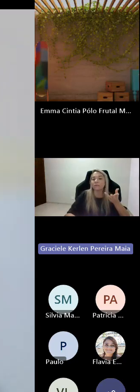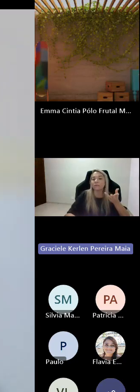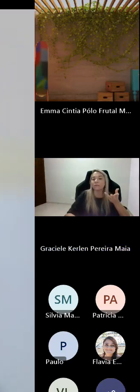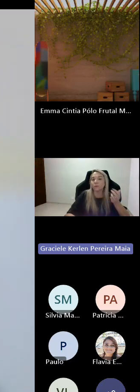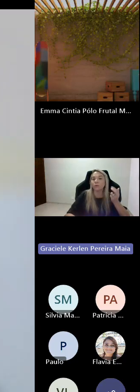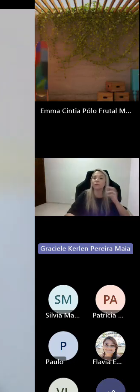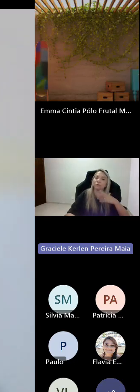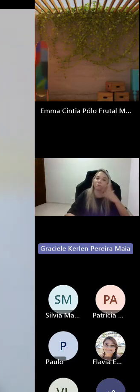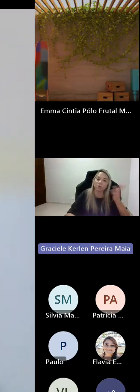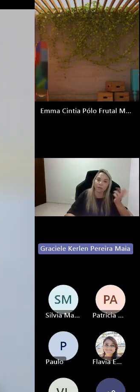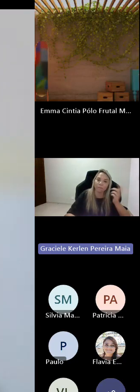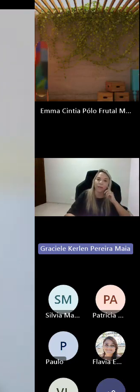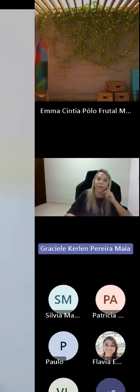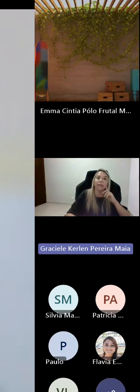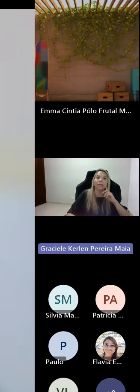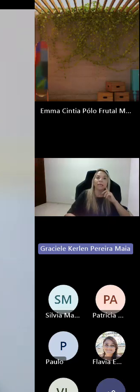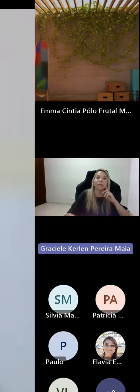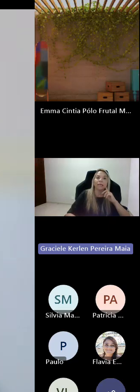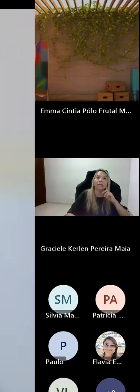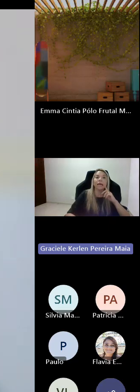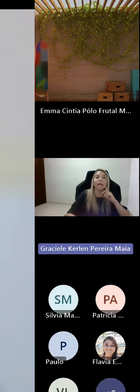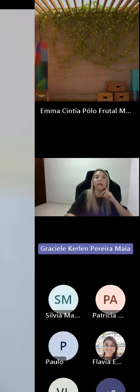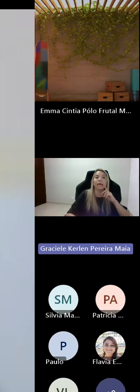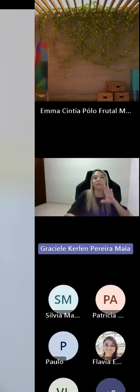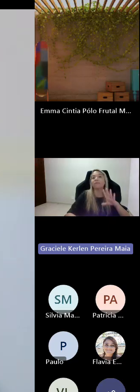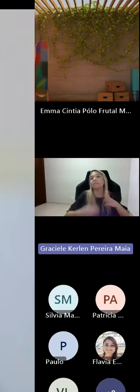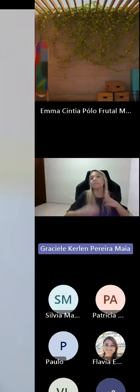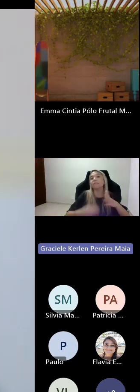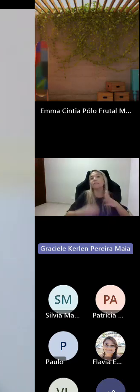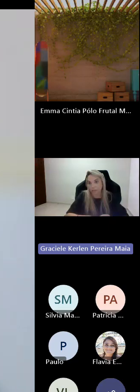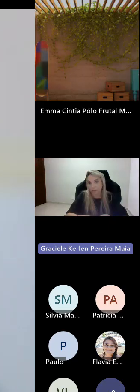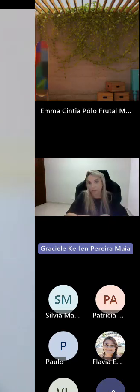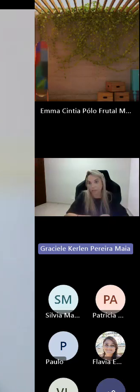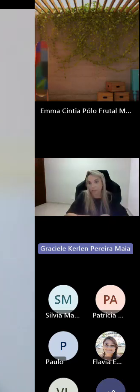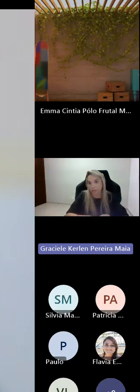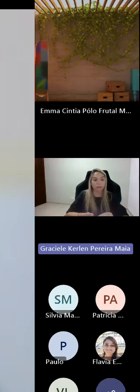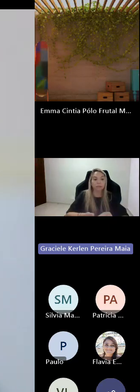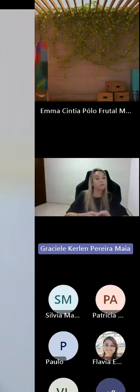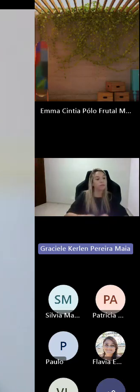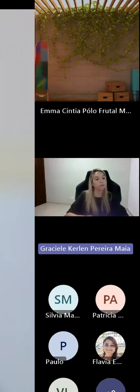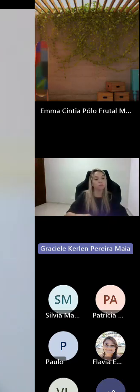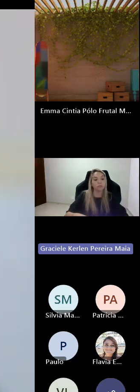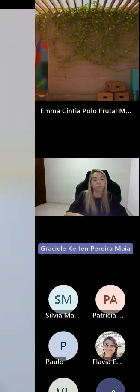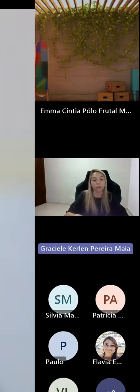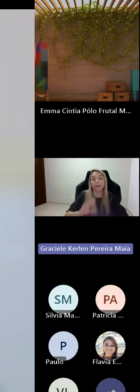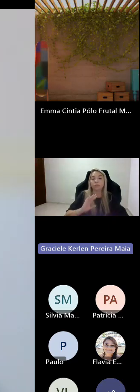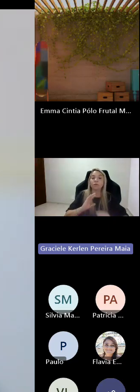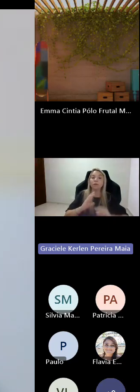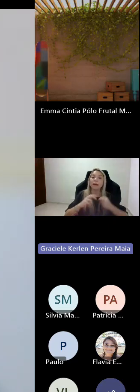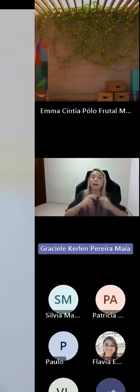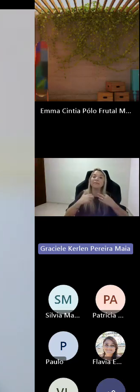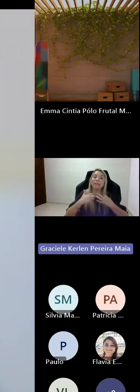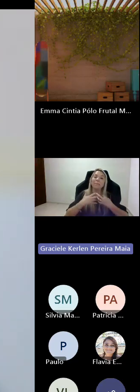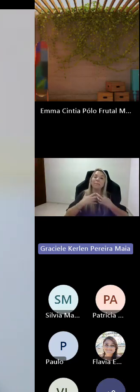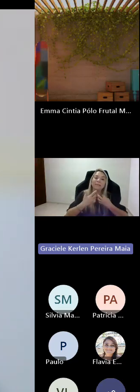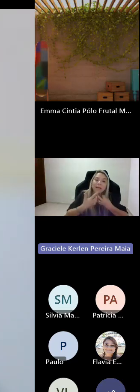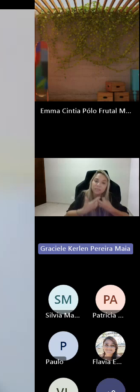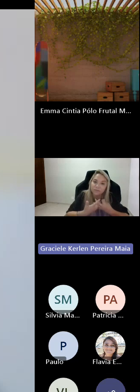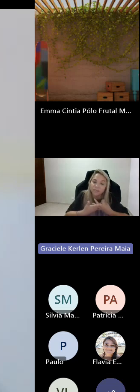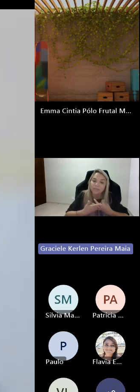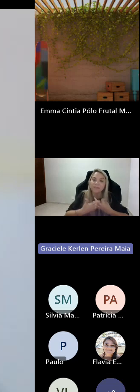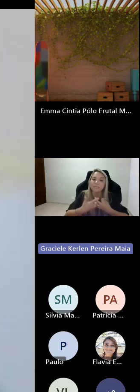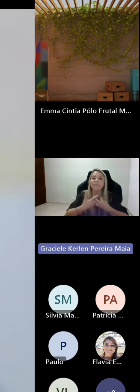verbo classificador, vocês vão escolher. E aí fazer isso no Word, tá certo? Vocês vão ver que são disciplinas. Eu acho que o que mais